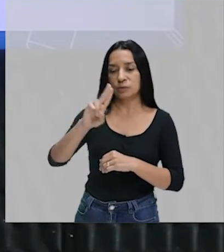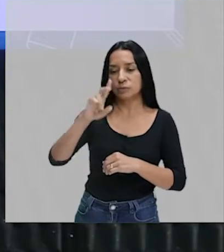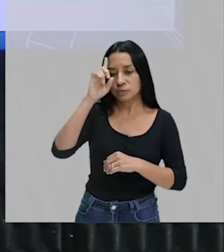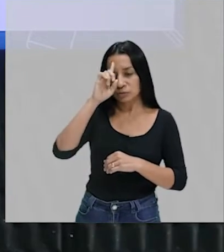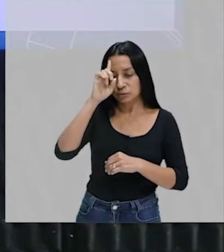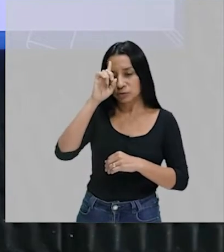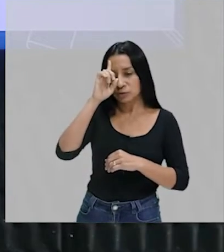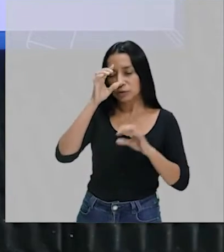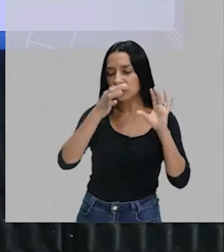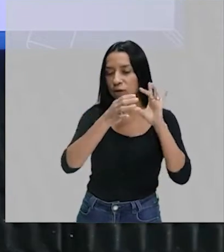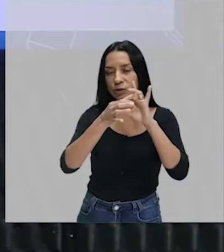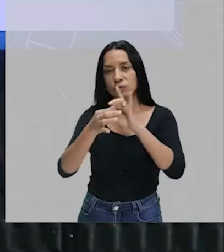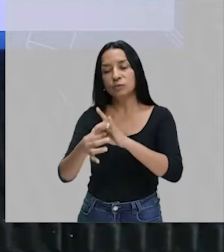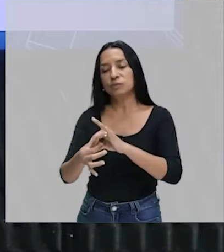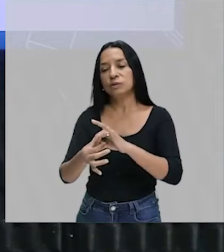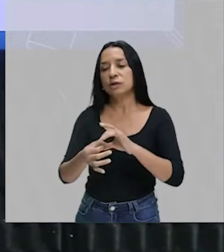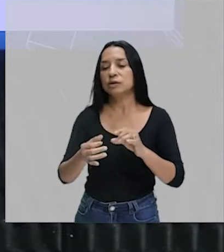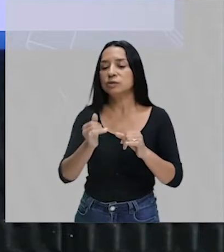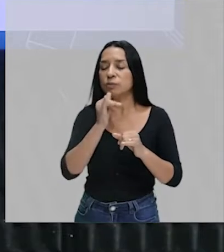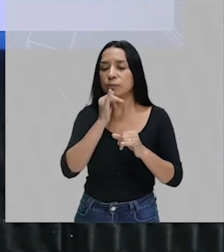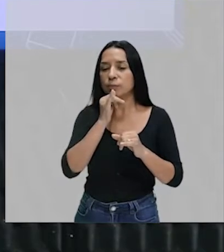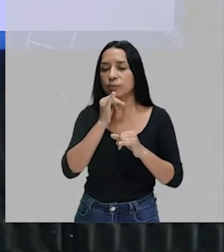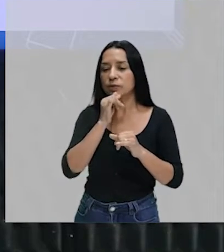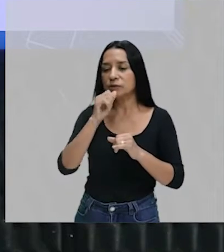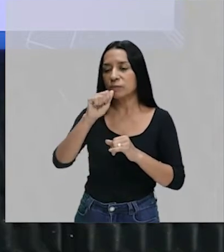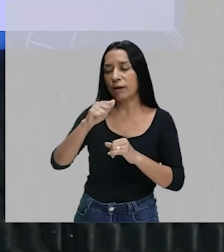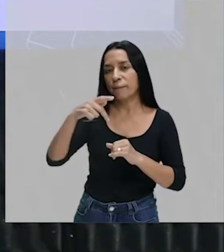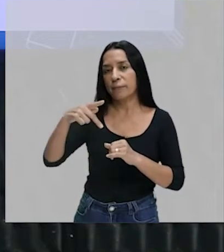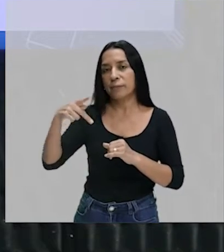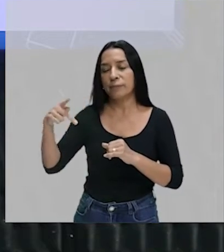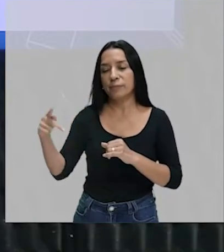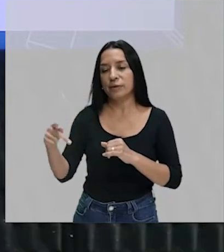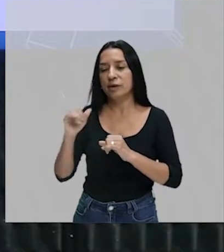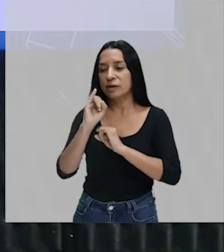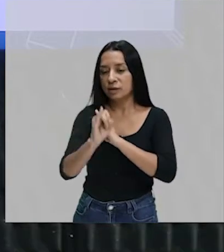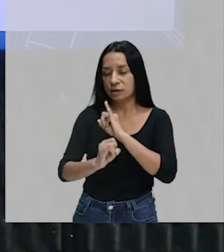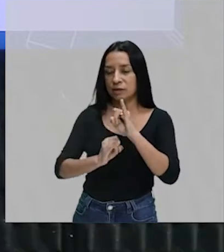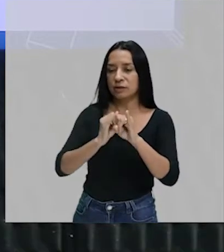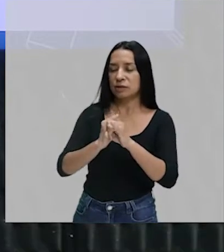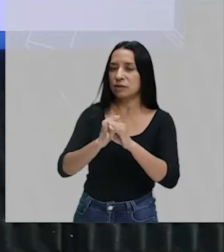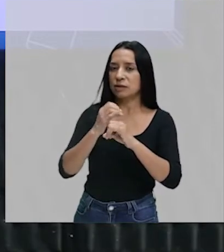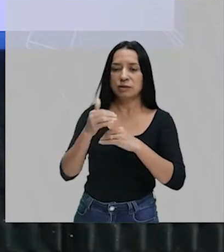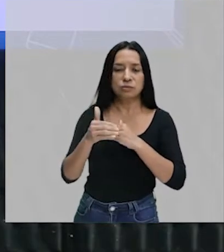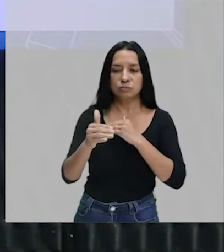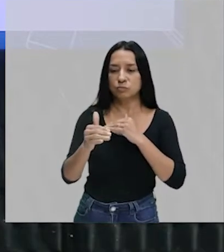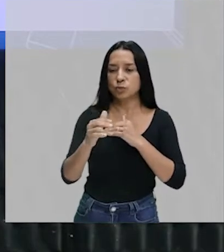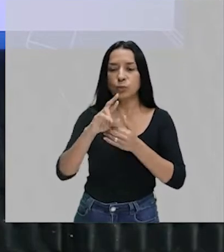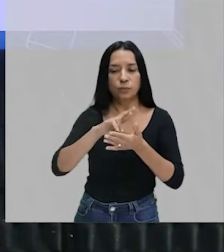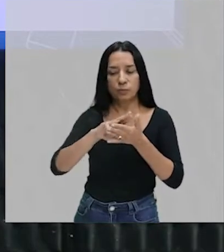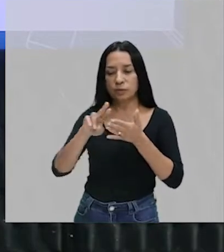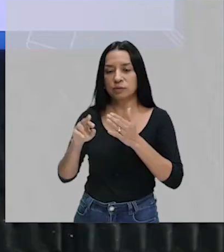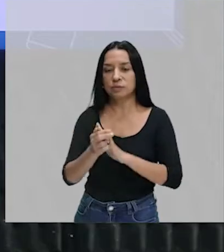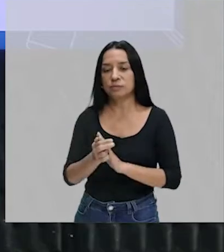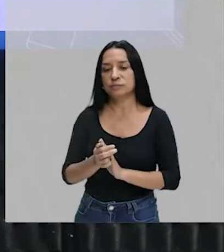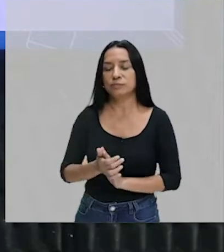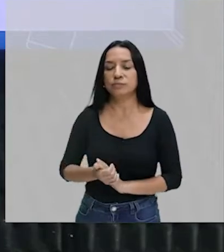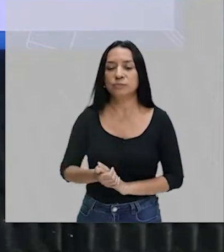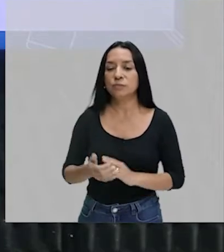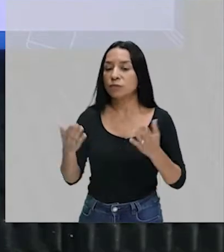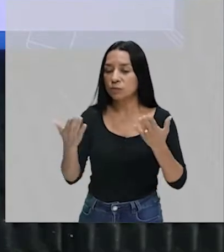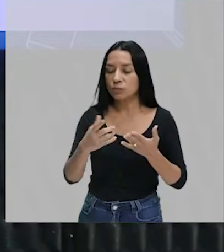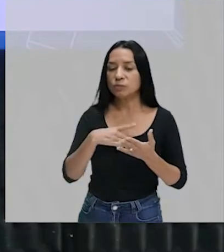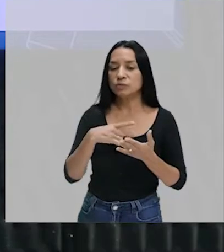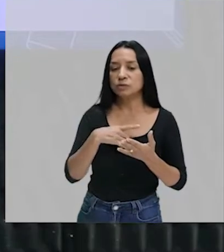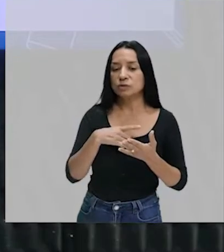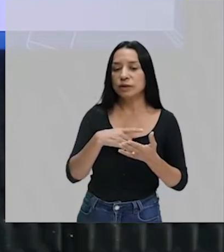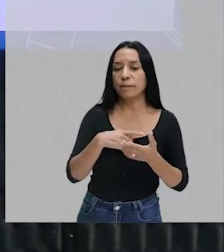nesses contextos de por exemplo aplicativos de internet e assim por diante cupom não solteiro de hoje então nós vamos ter